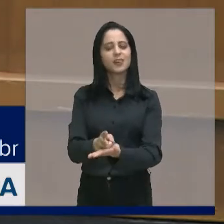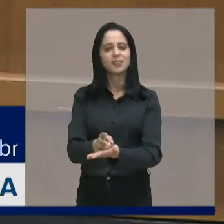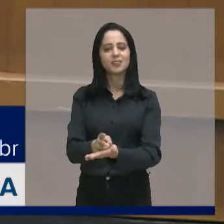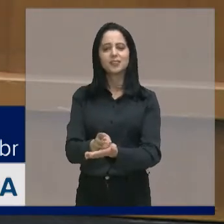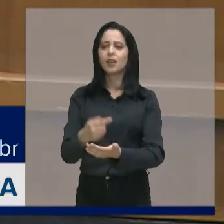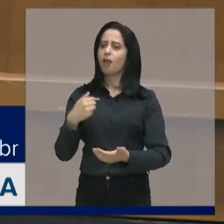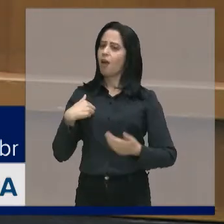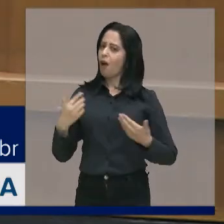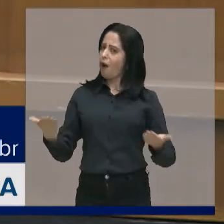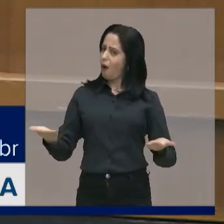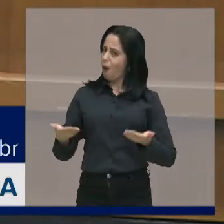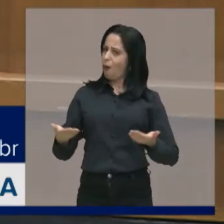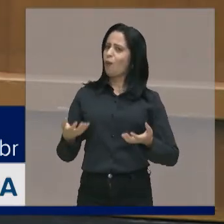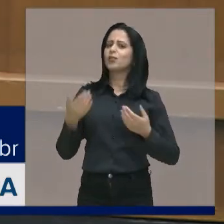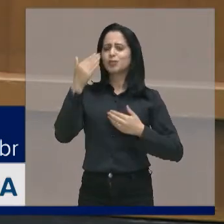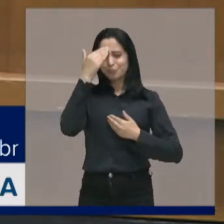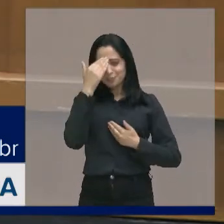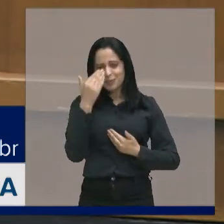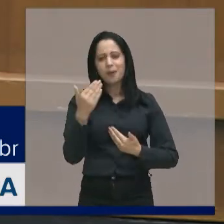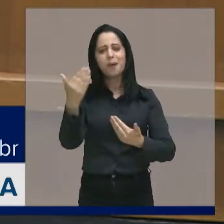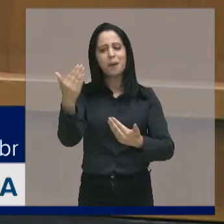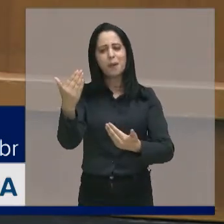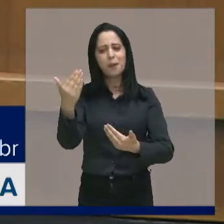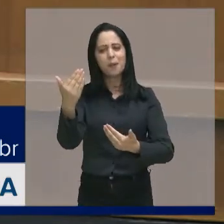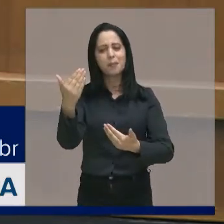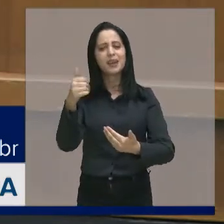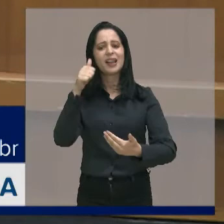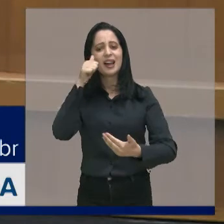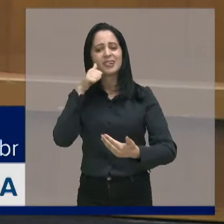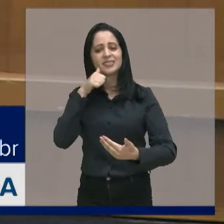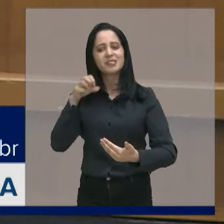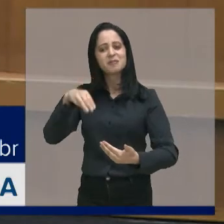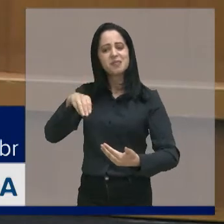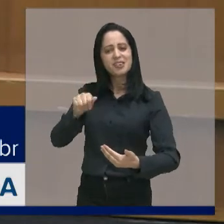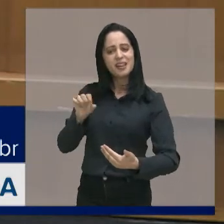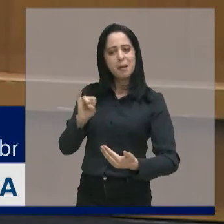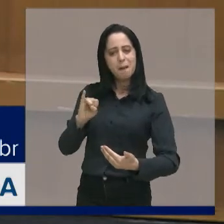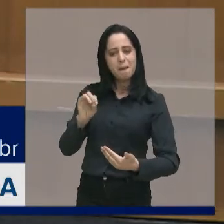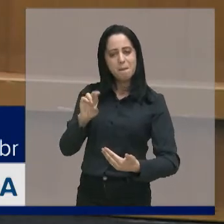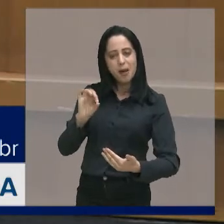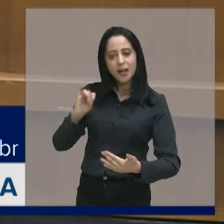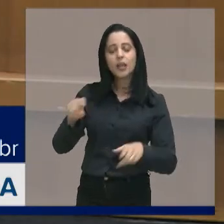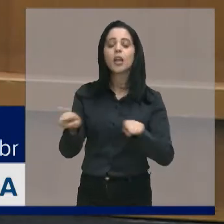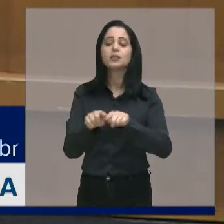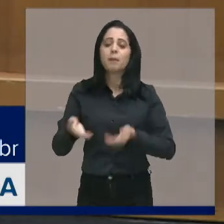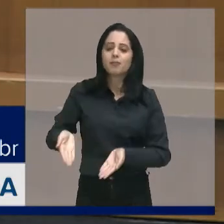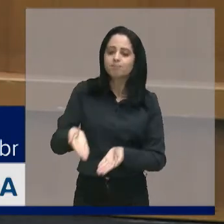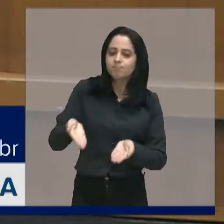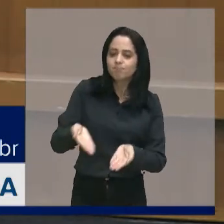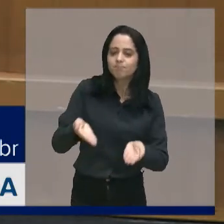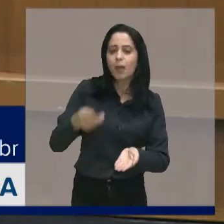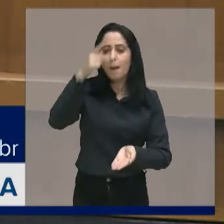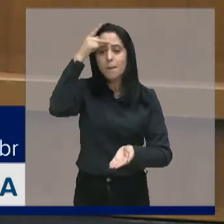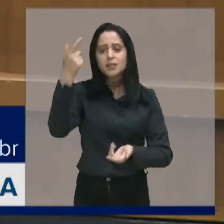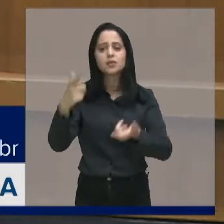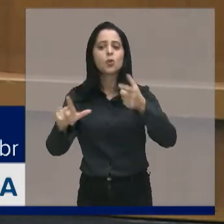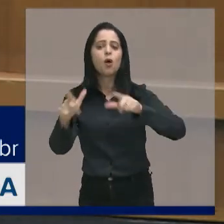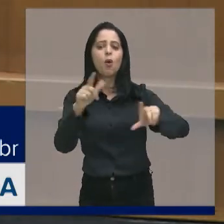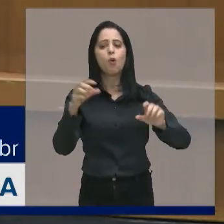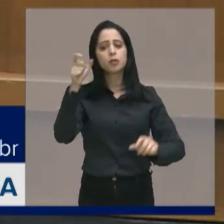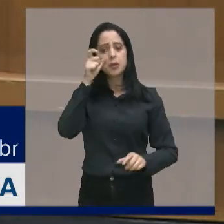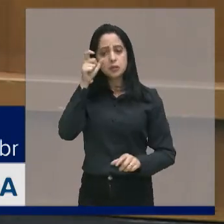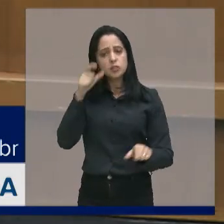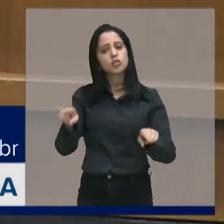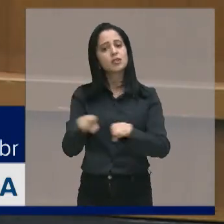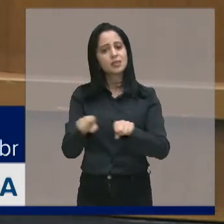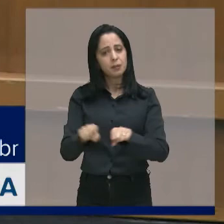no dever de vir aqui agradecer ela, a audiência, estimular mais pessoas para nos assistir, né? Porque a sessão de Câmara eu